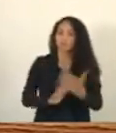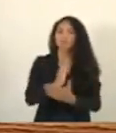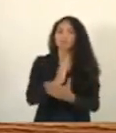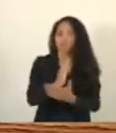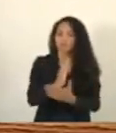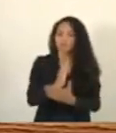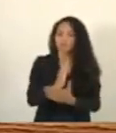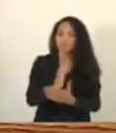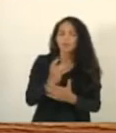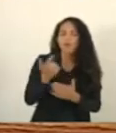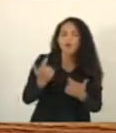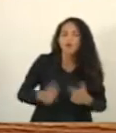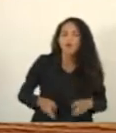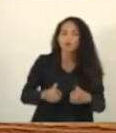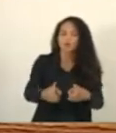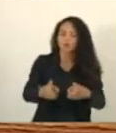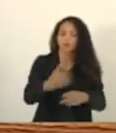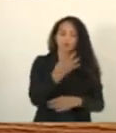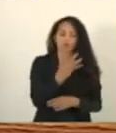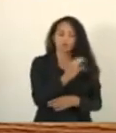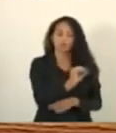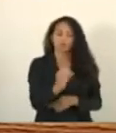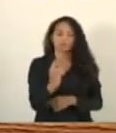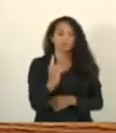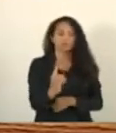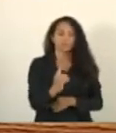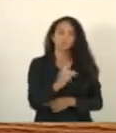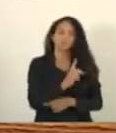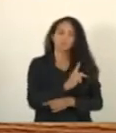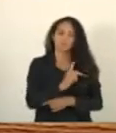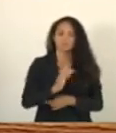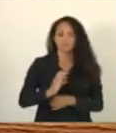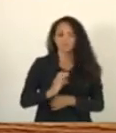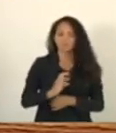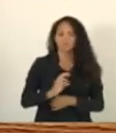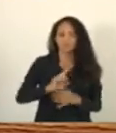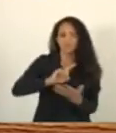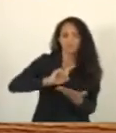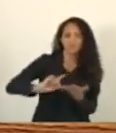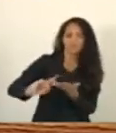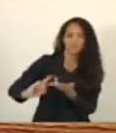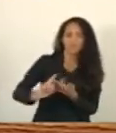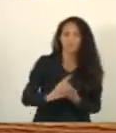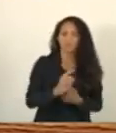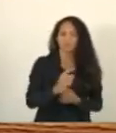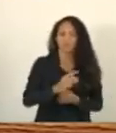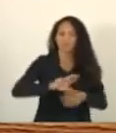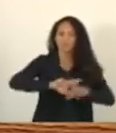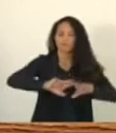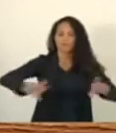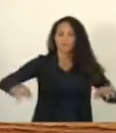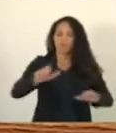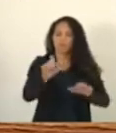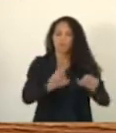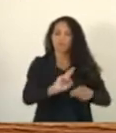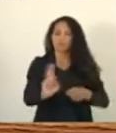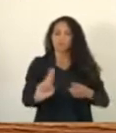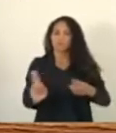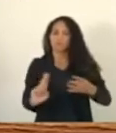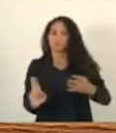até mesmo porque, dentro dos 401 policiais, vários deles, embora sejam nomeados de